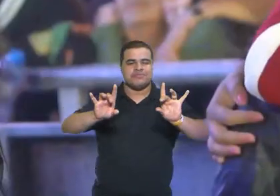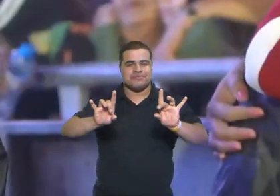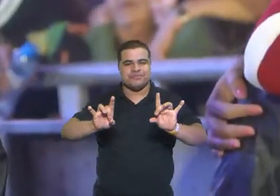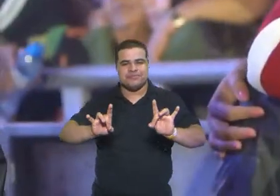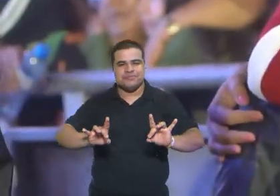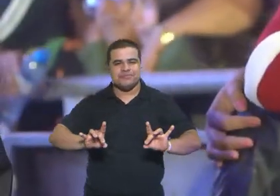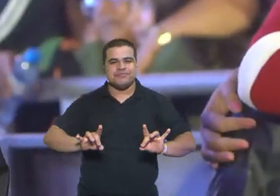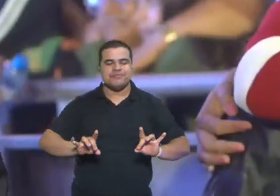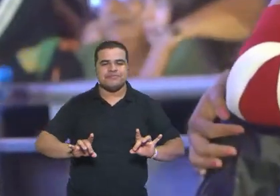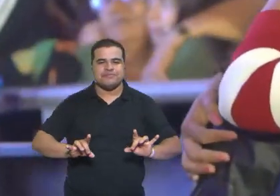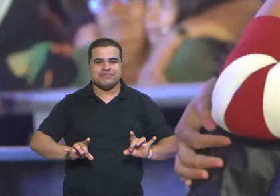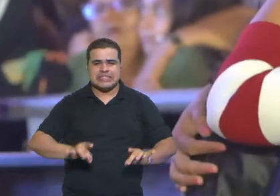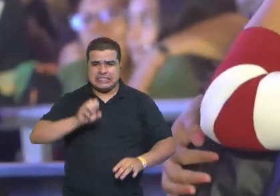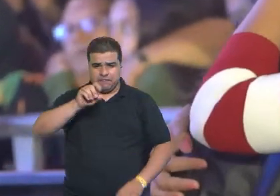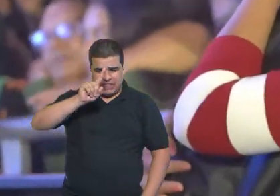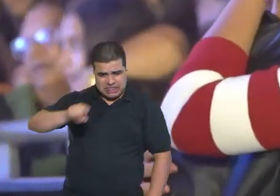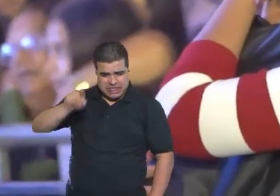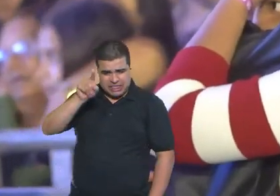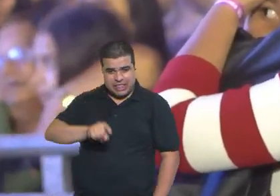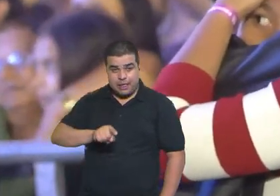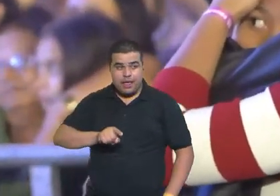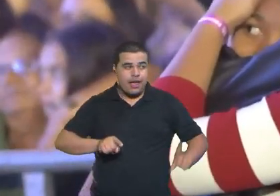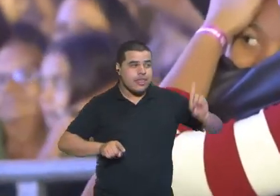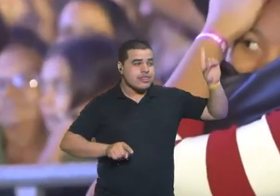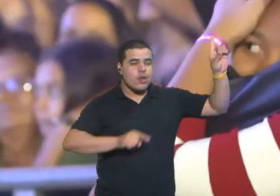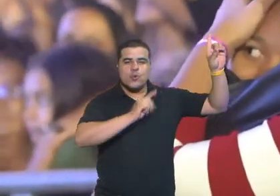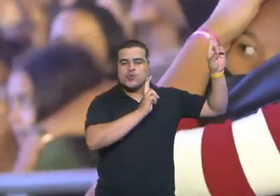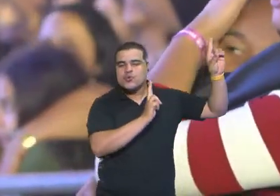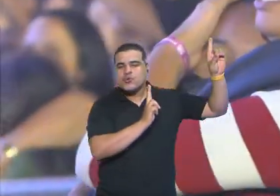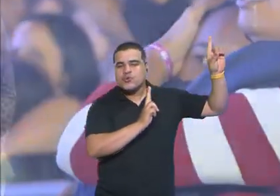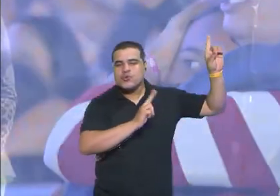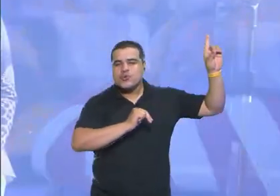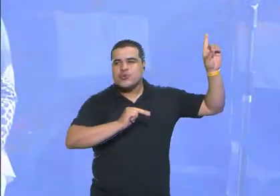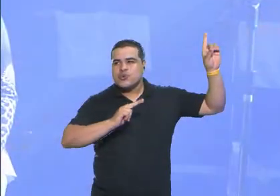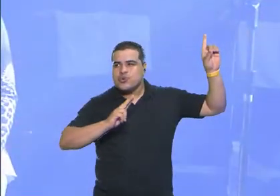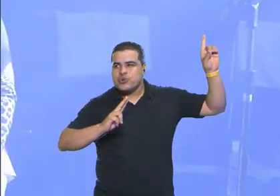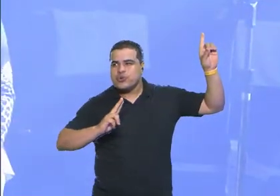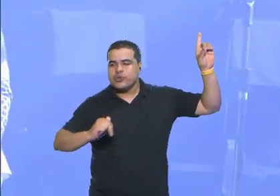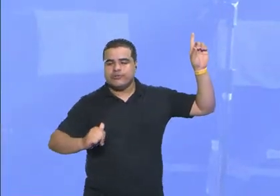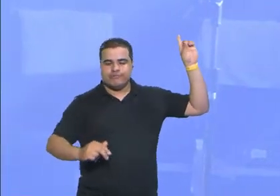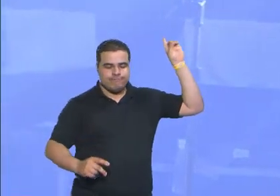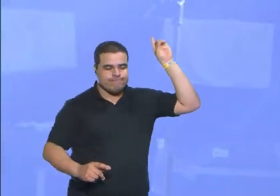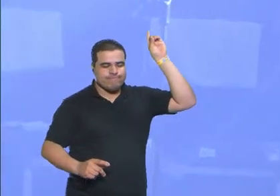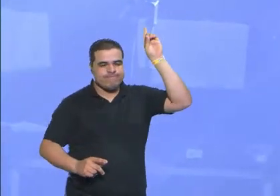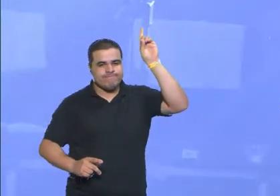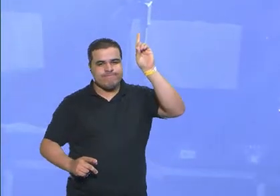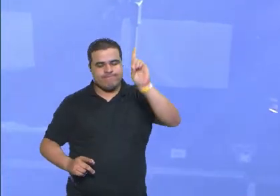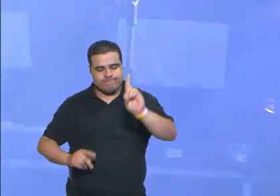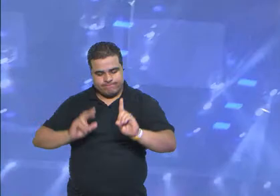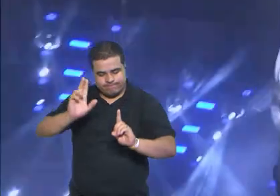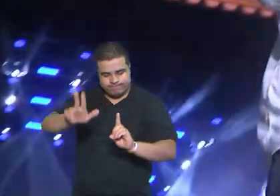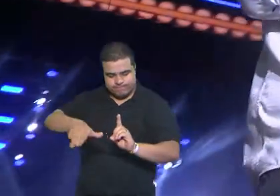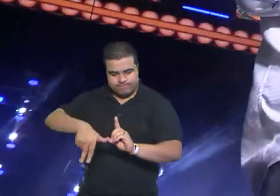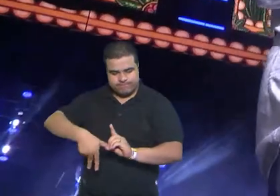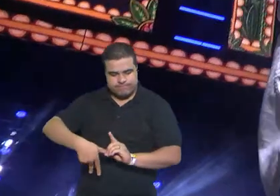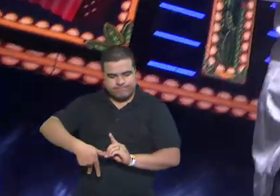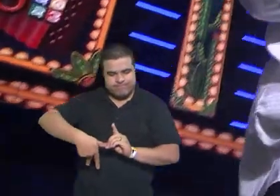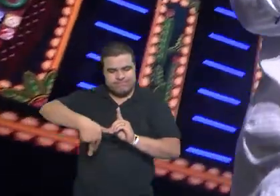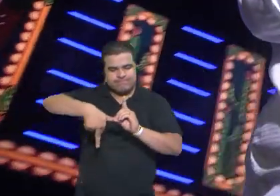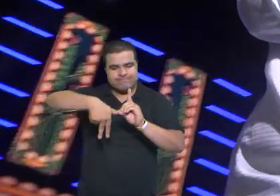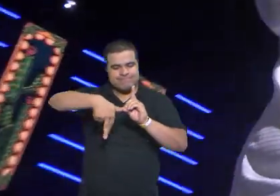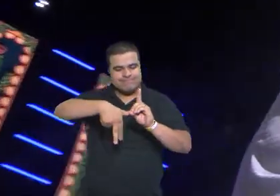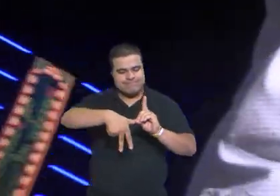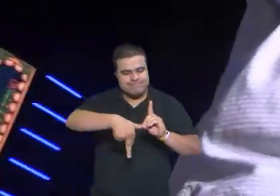se fosse desse ciúmes não vai desistir Ele está aqui para te levantar